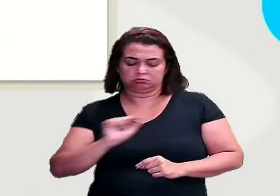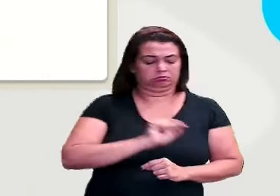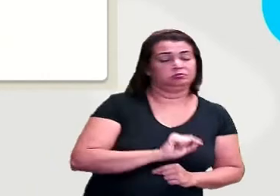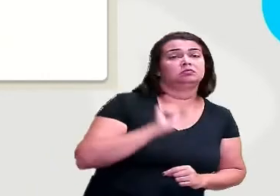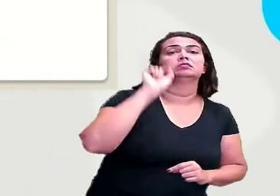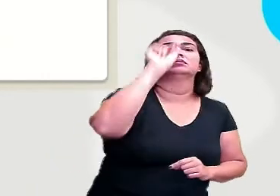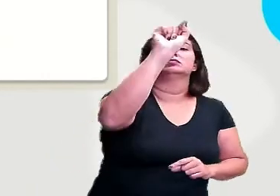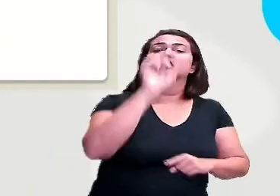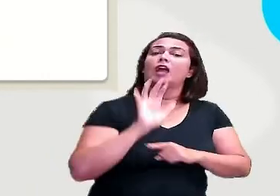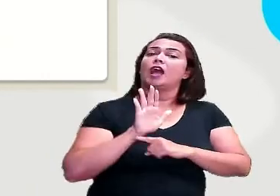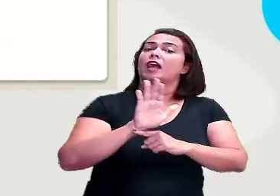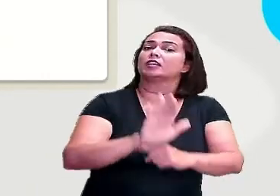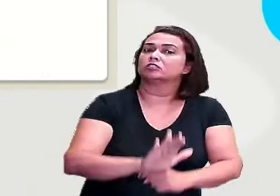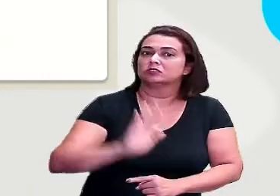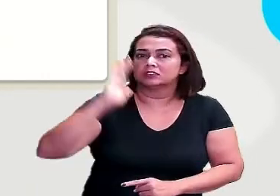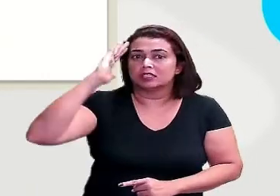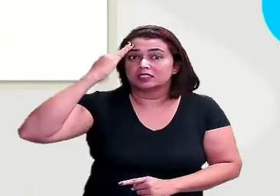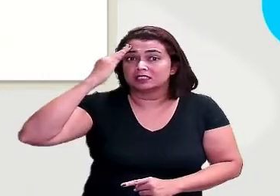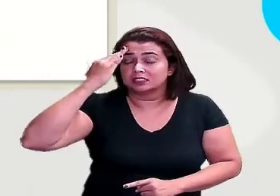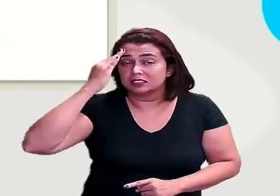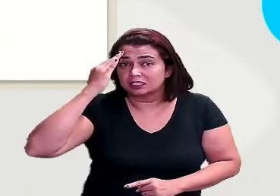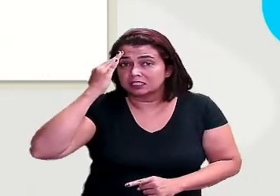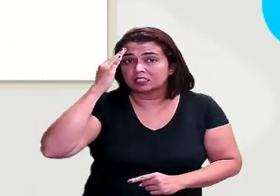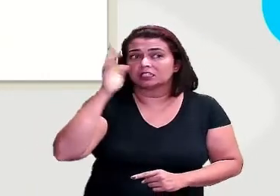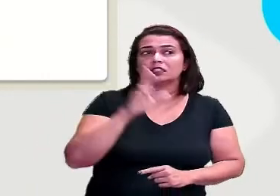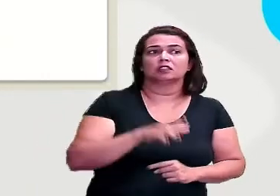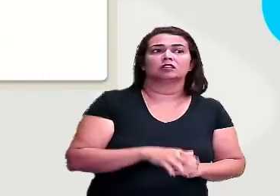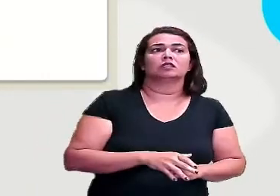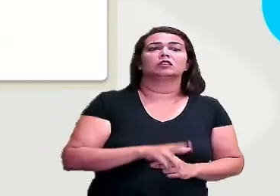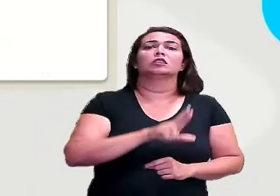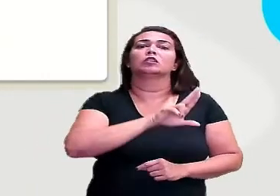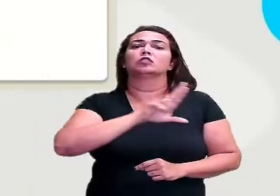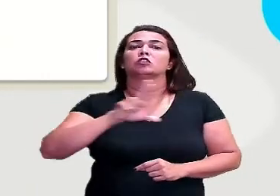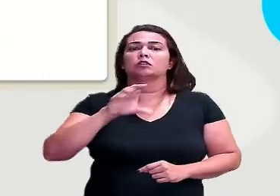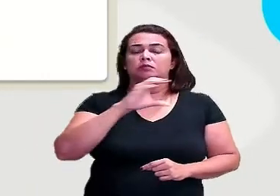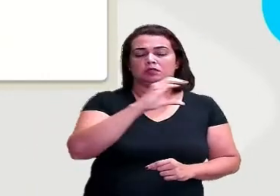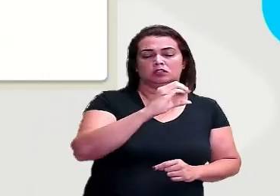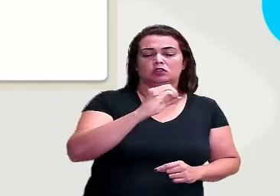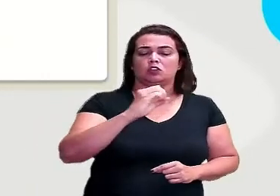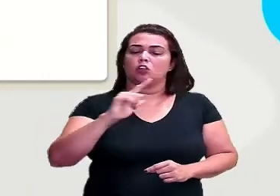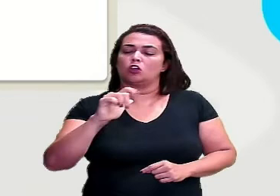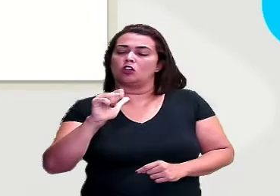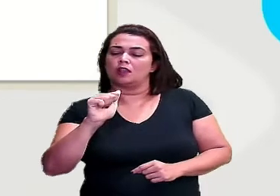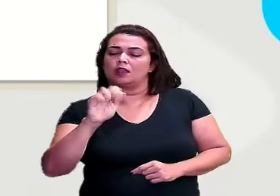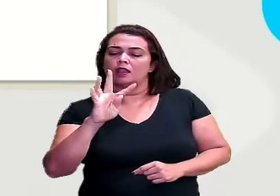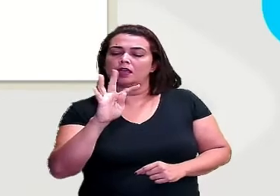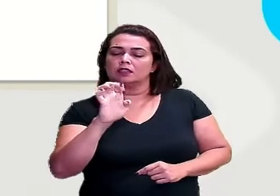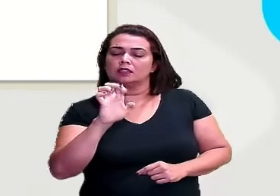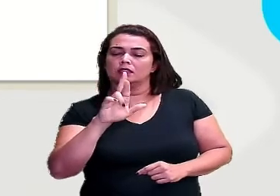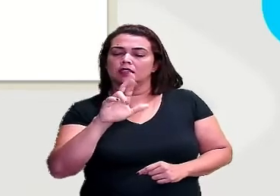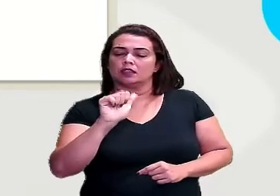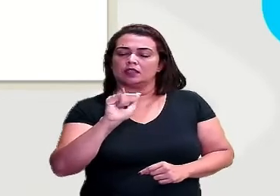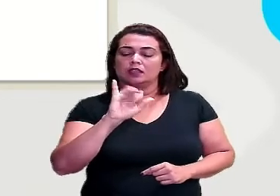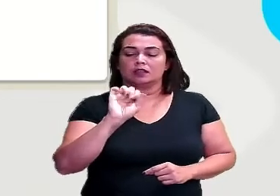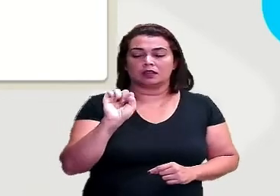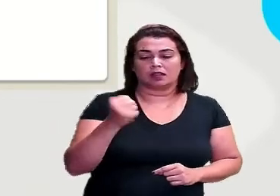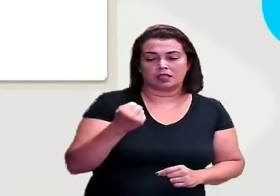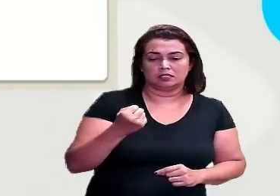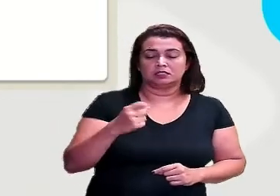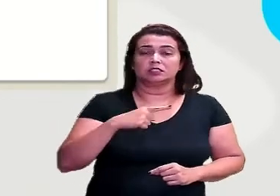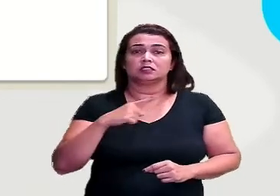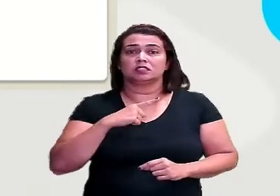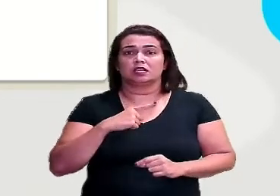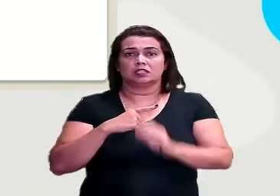orientação. São os pontos cardeais, os pontos colaterais, né? Que se localizam ali entre